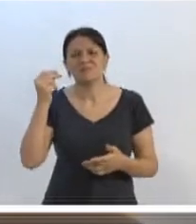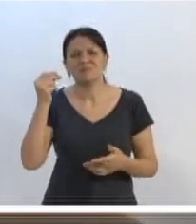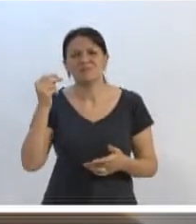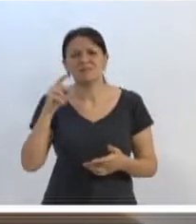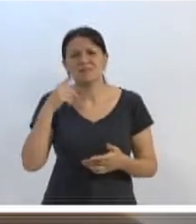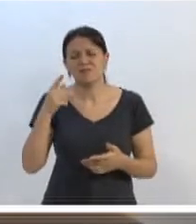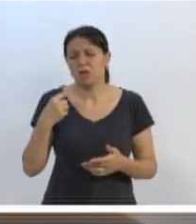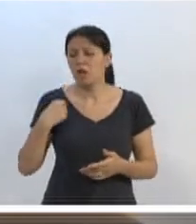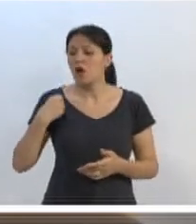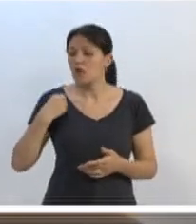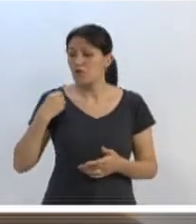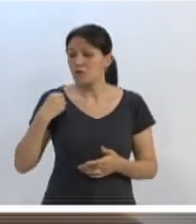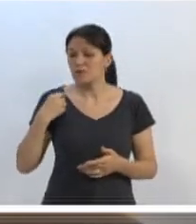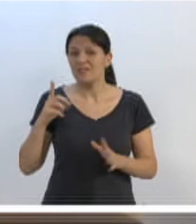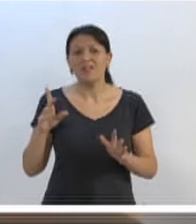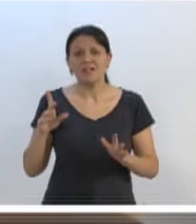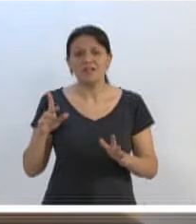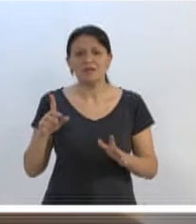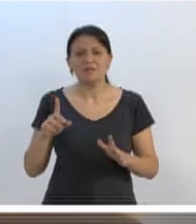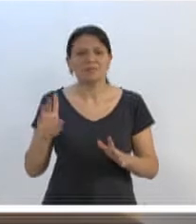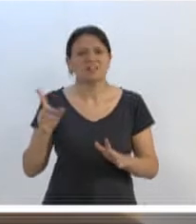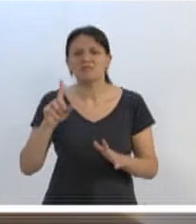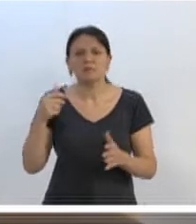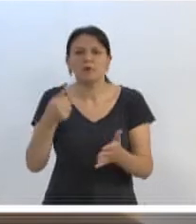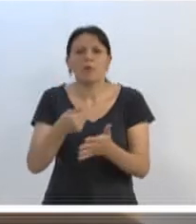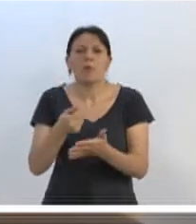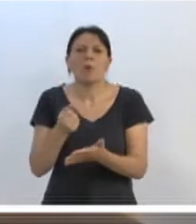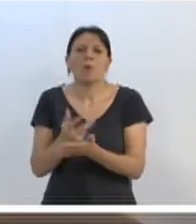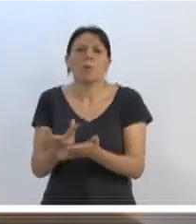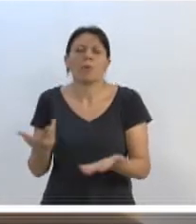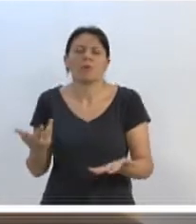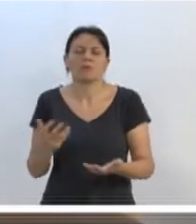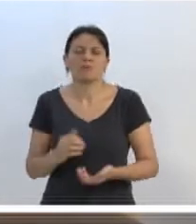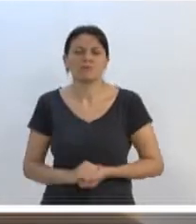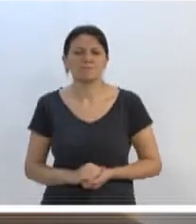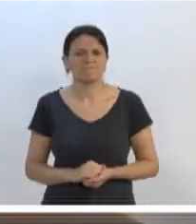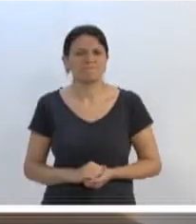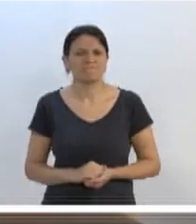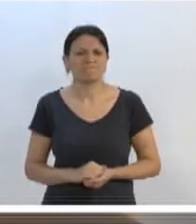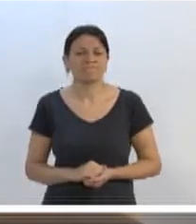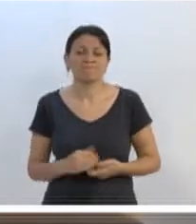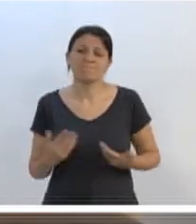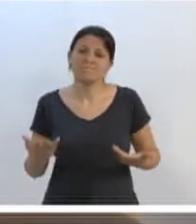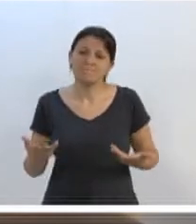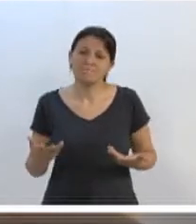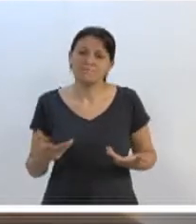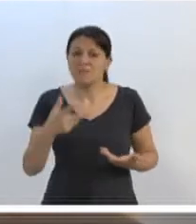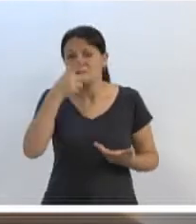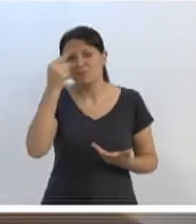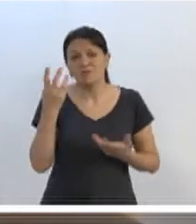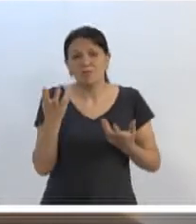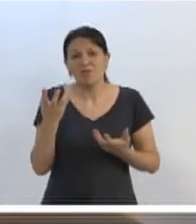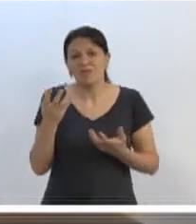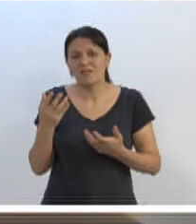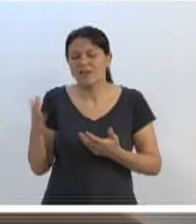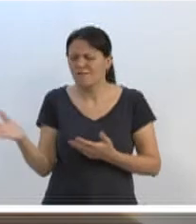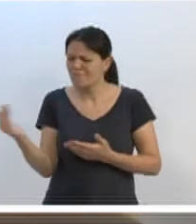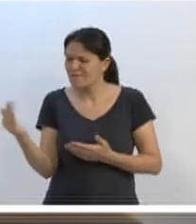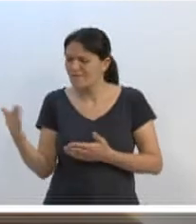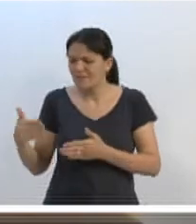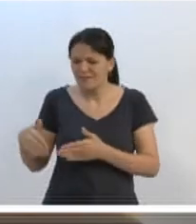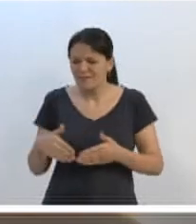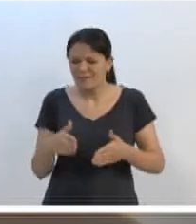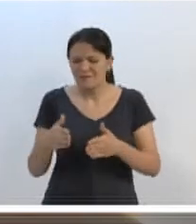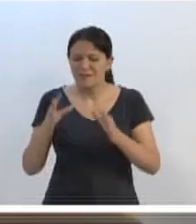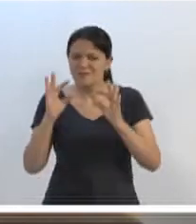querem ser voluntário, que sejam voluntários. Mas quando tem alguém que quer fazer um evento para trazer as crianças para o caminho certo,